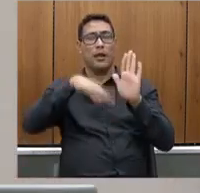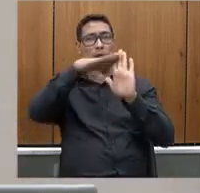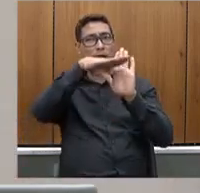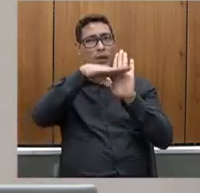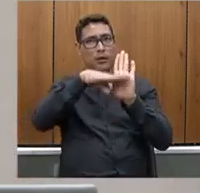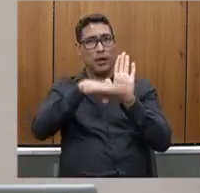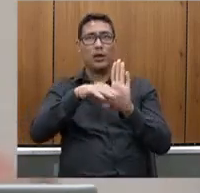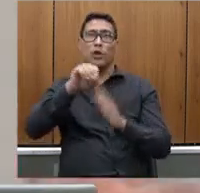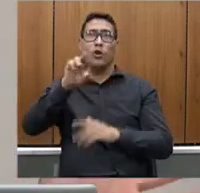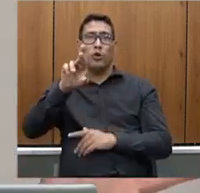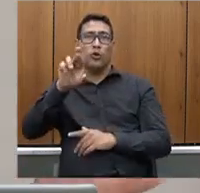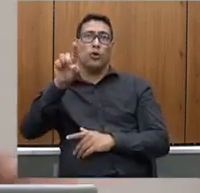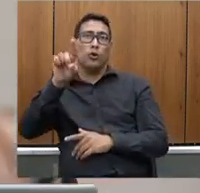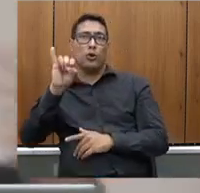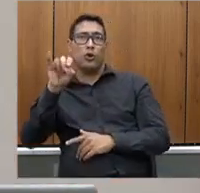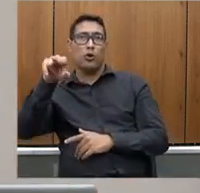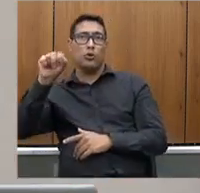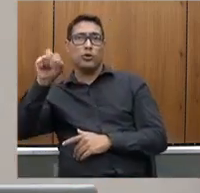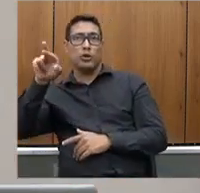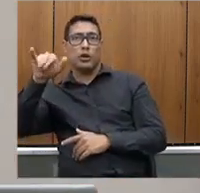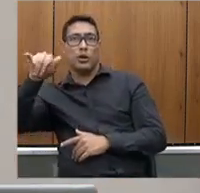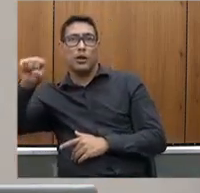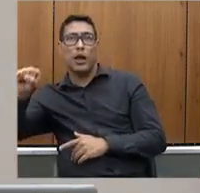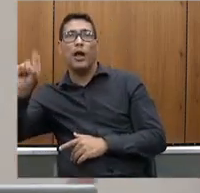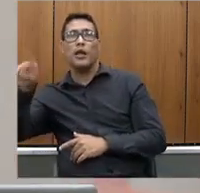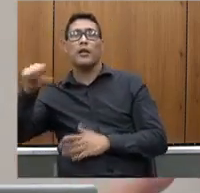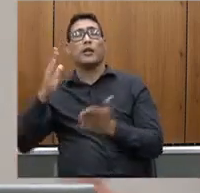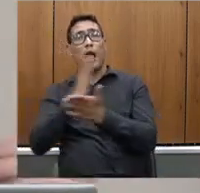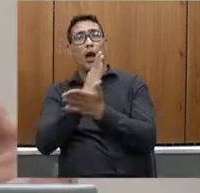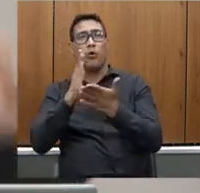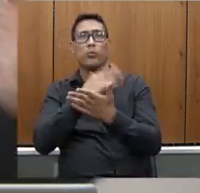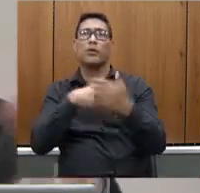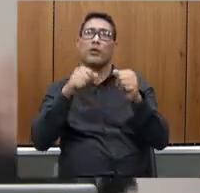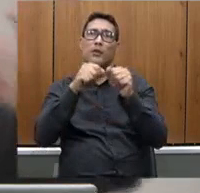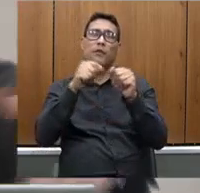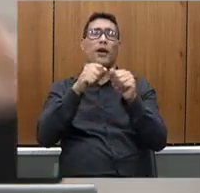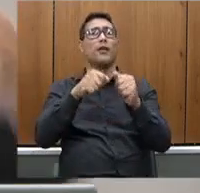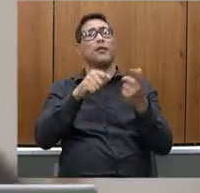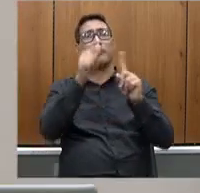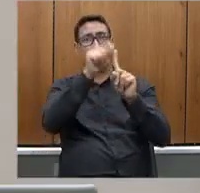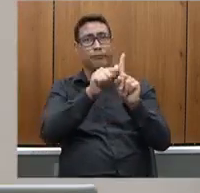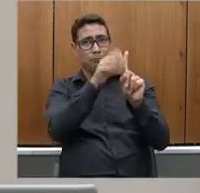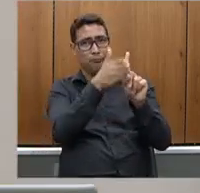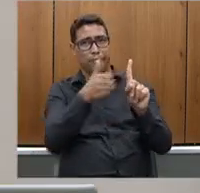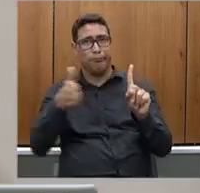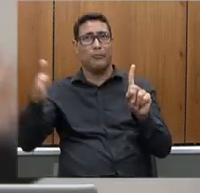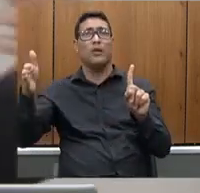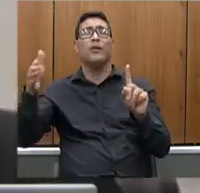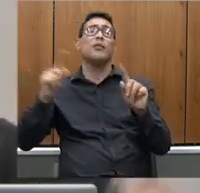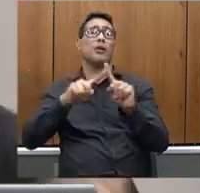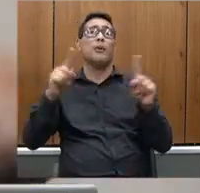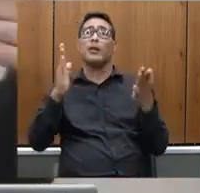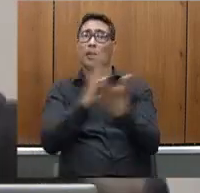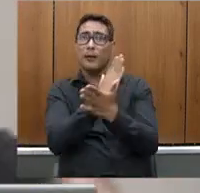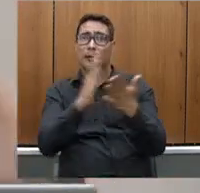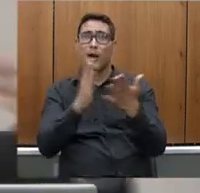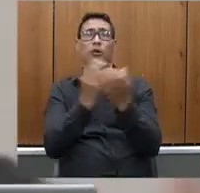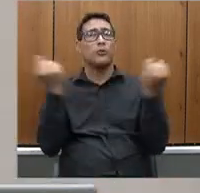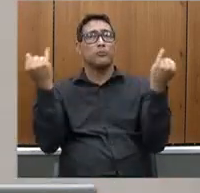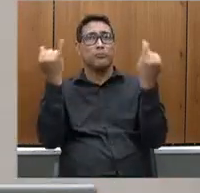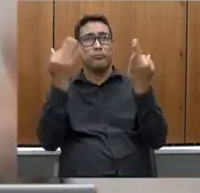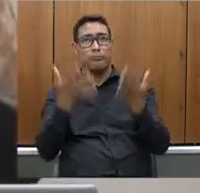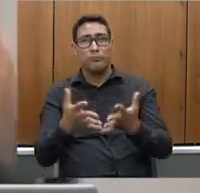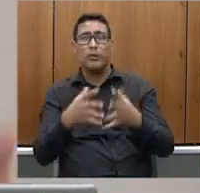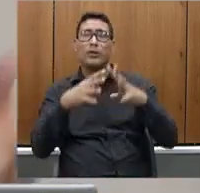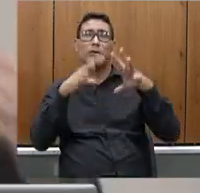Ordinárias ele falou não Deputado nós temos cara aqui que é feita mensal Pois é mas em vários vários destacamentos pelotões